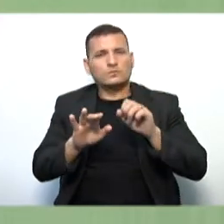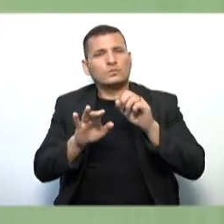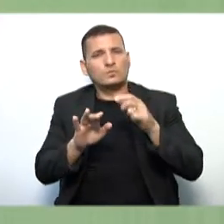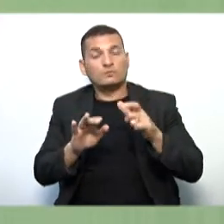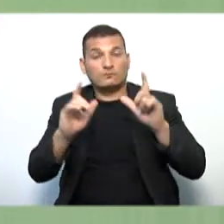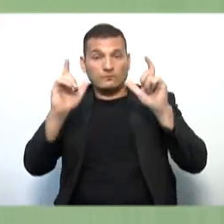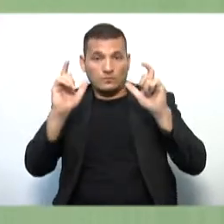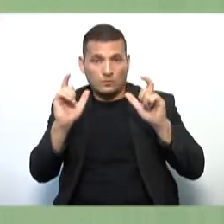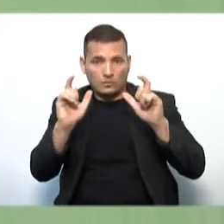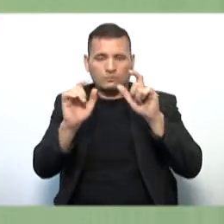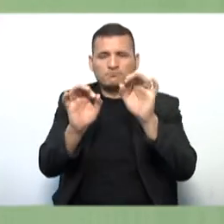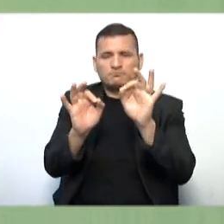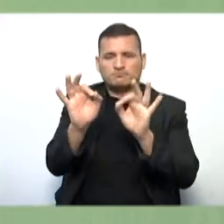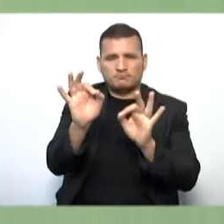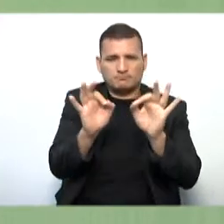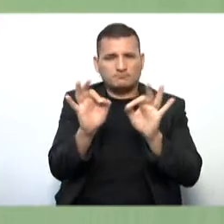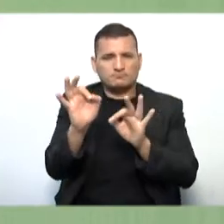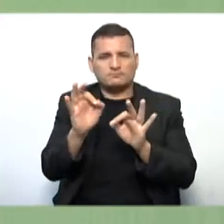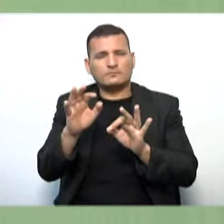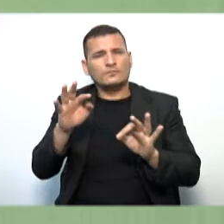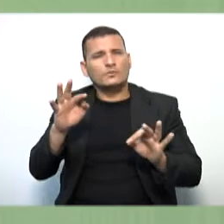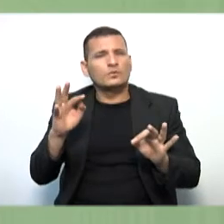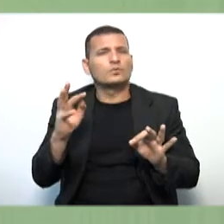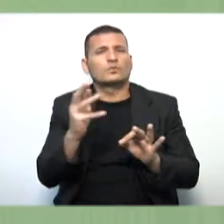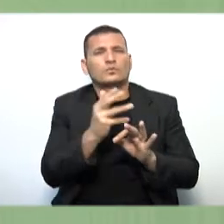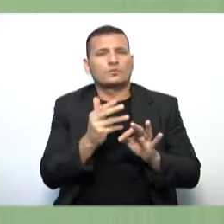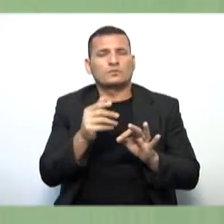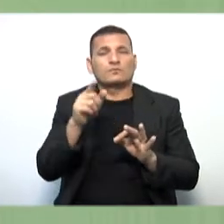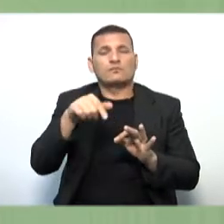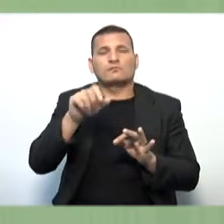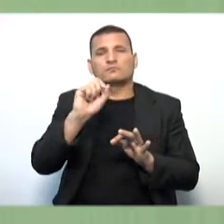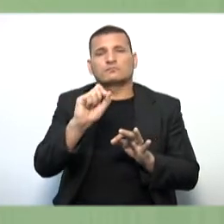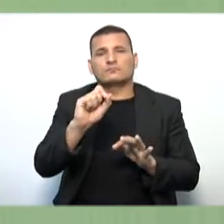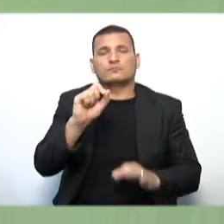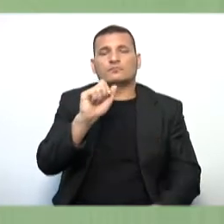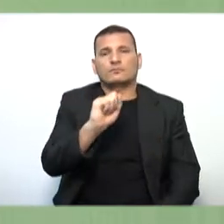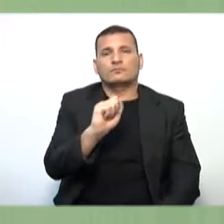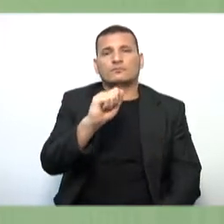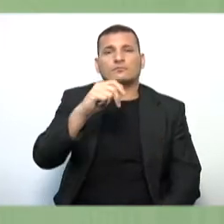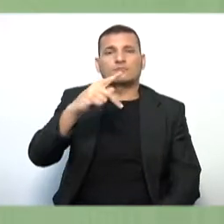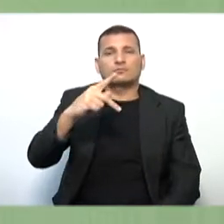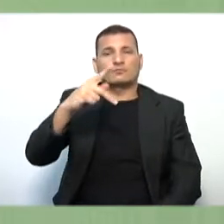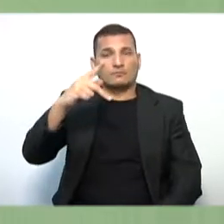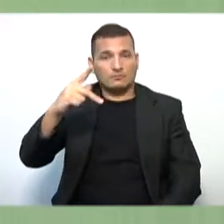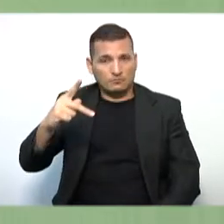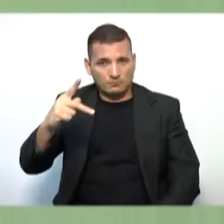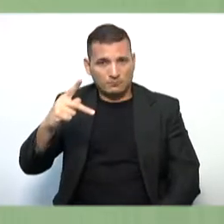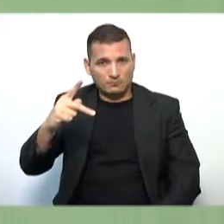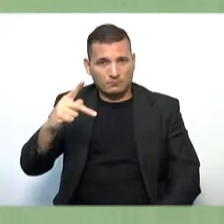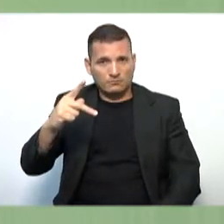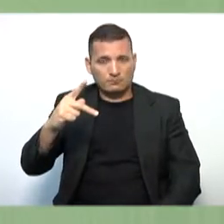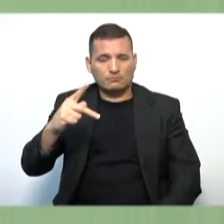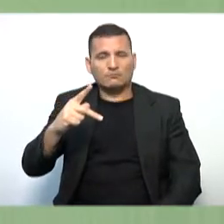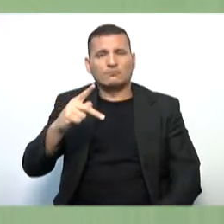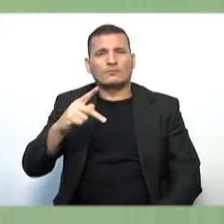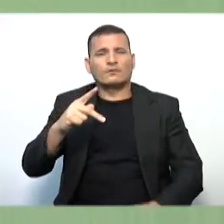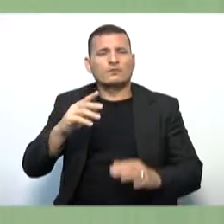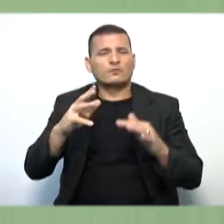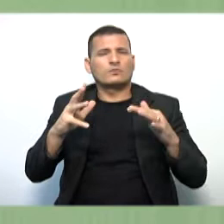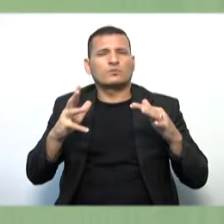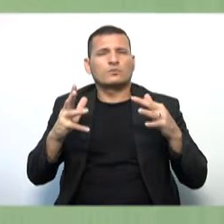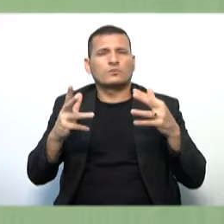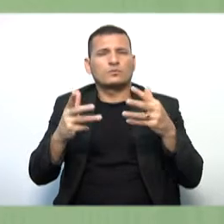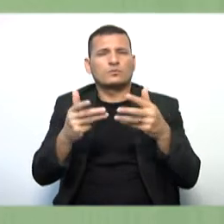foto, tudo isso são os que são chamados programas de aplicação. Ou seja, vai ser tudo aquilo que